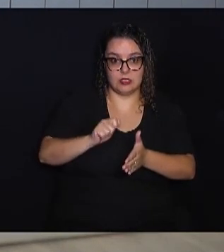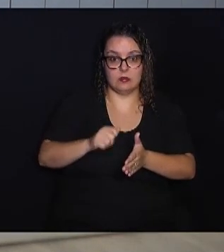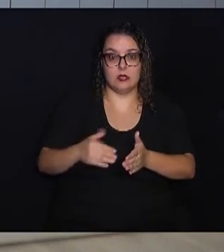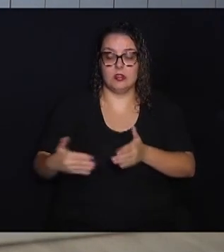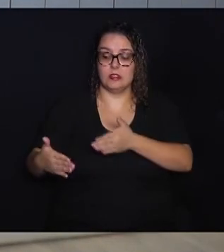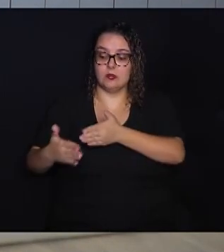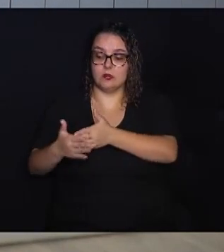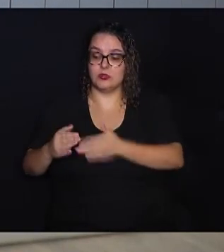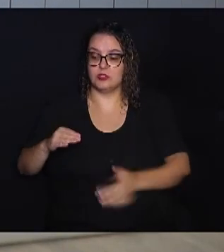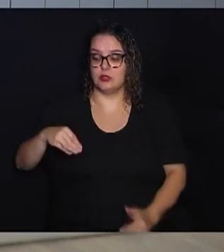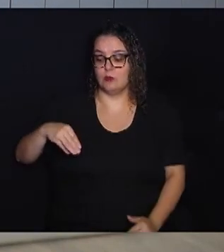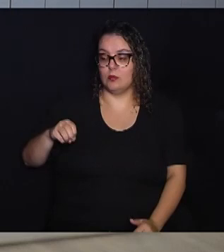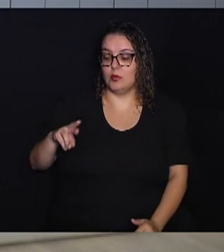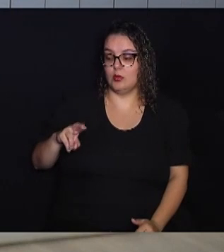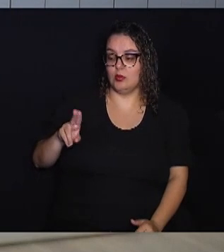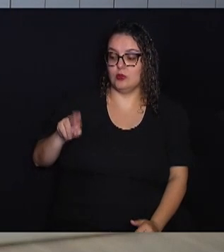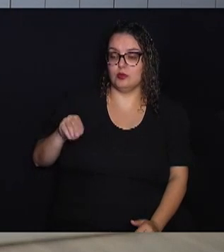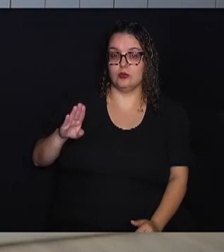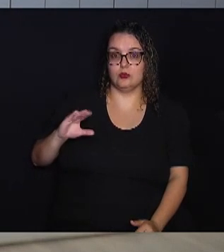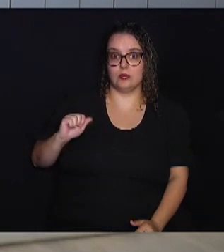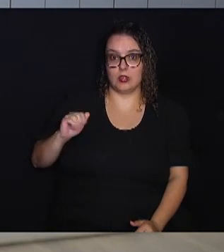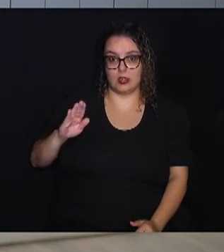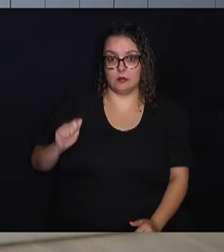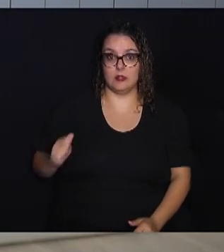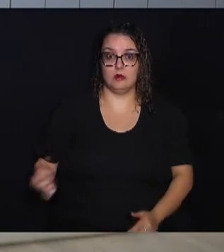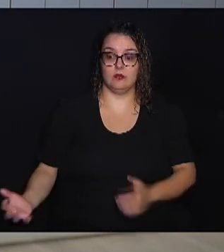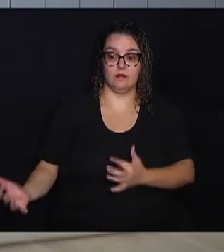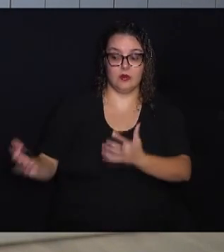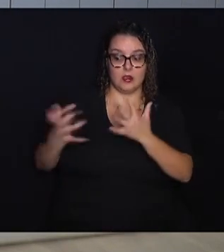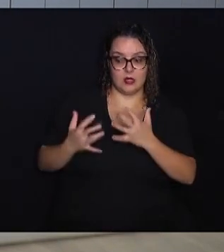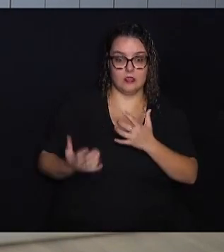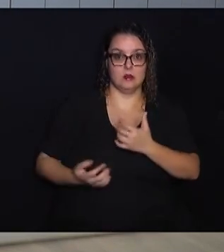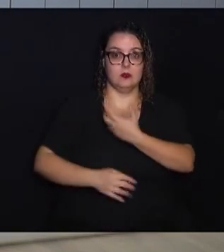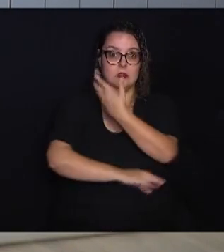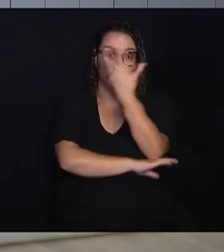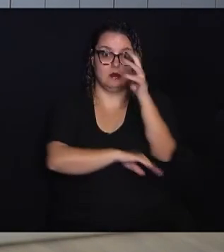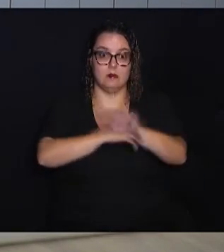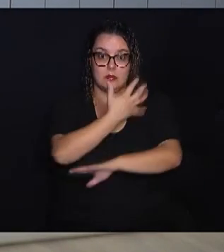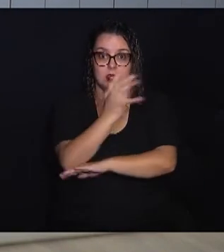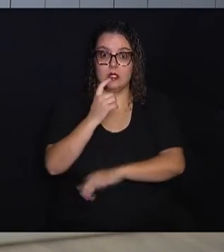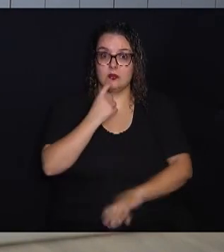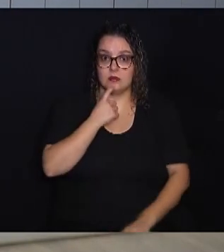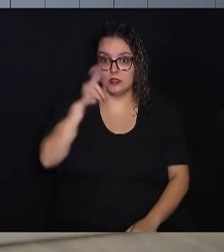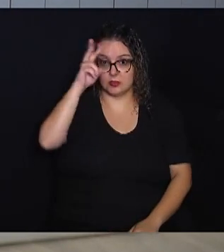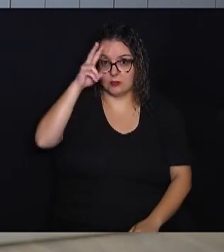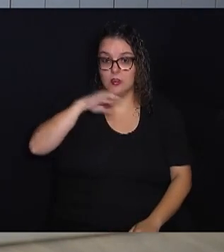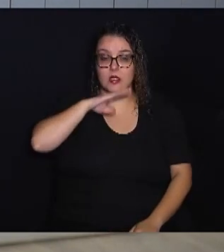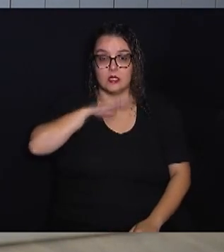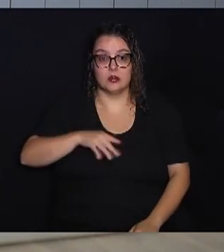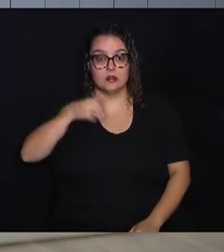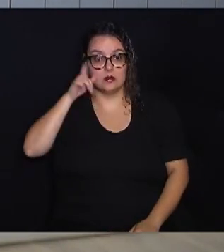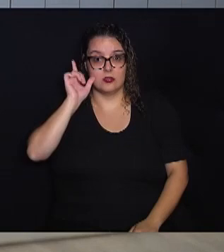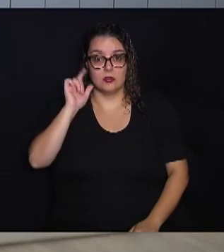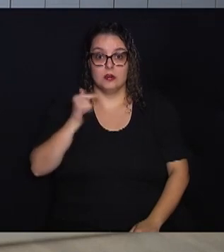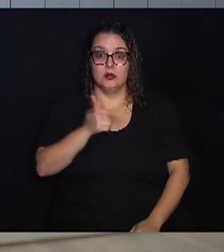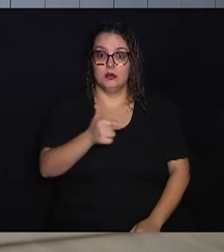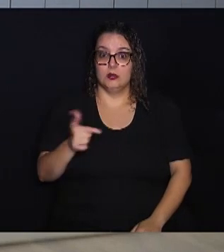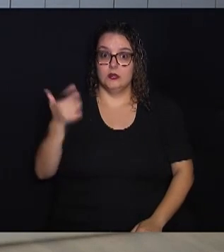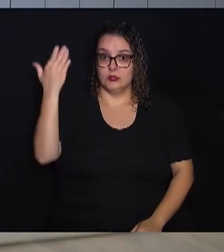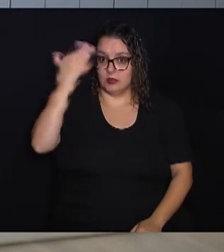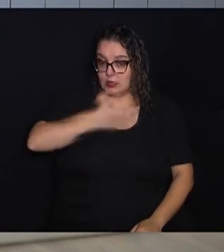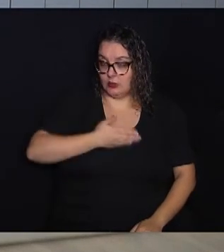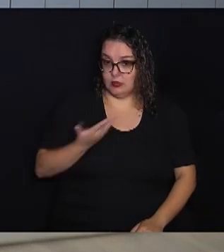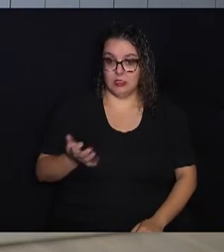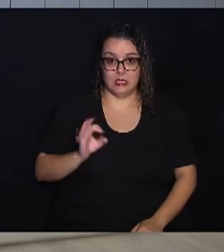Morungaba atingissem as matas campineiras. A gente lembra que até a tarde de ontem não se constatava